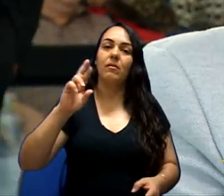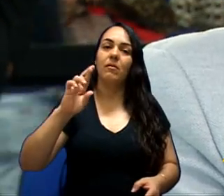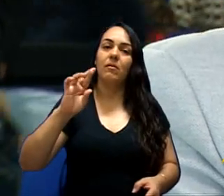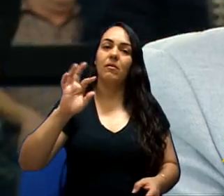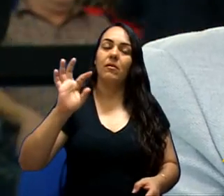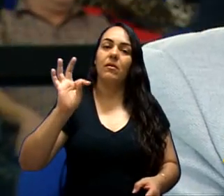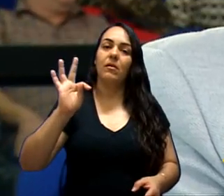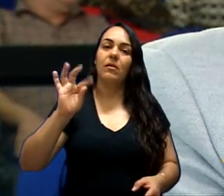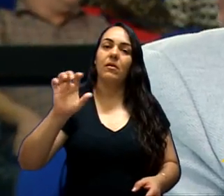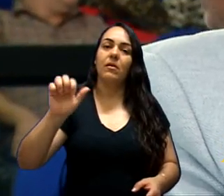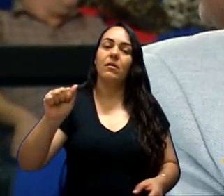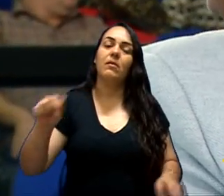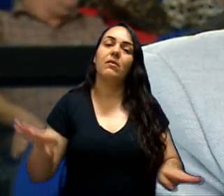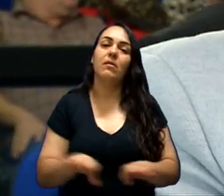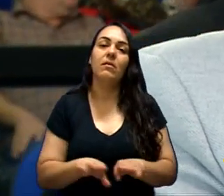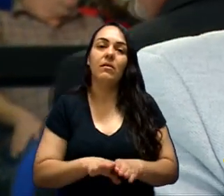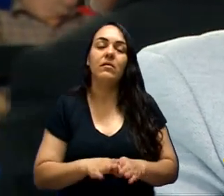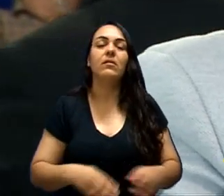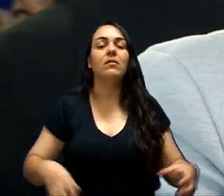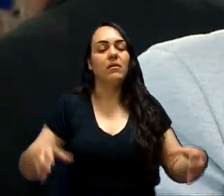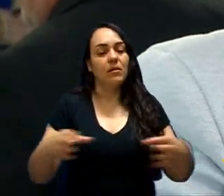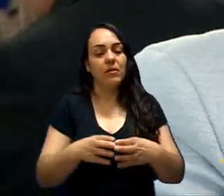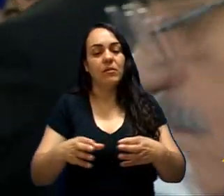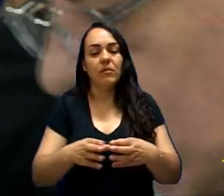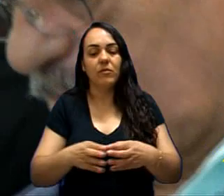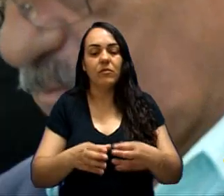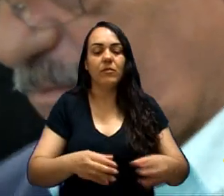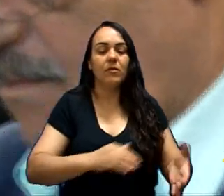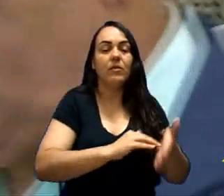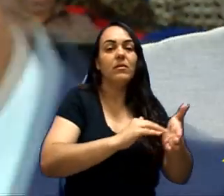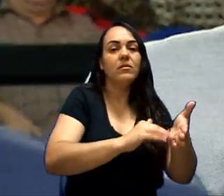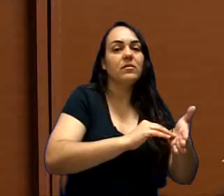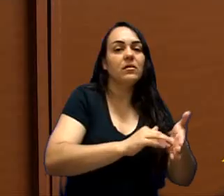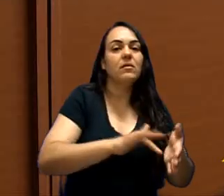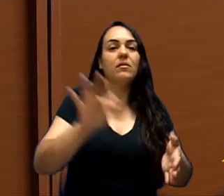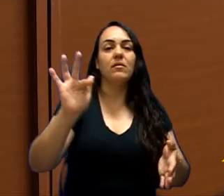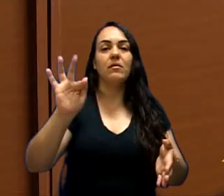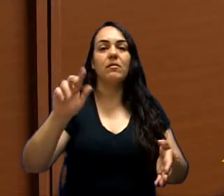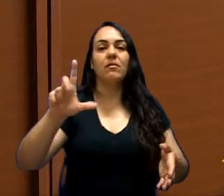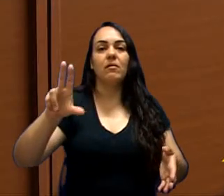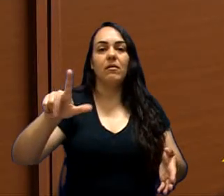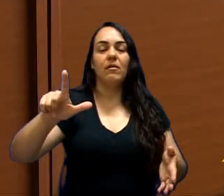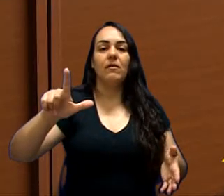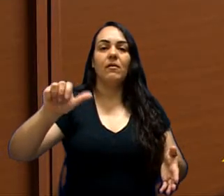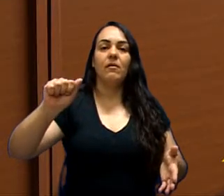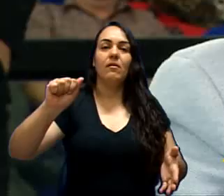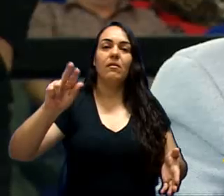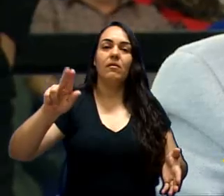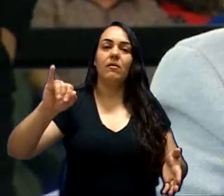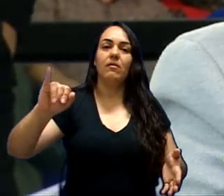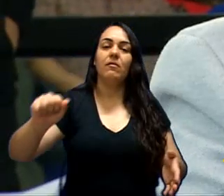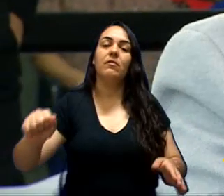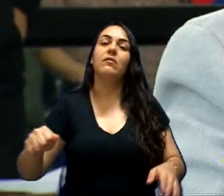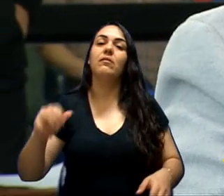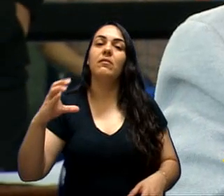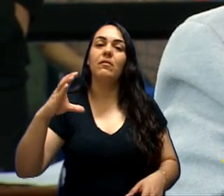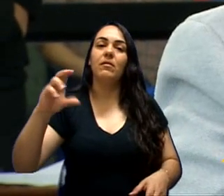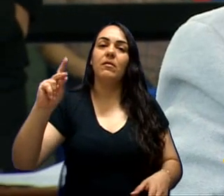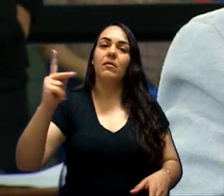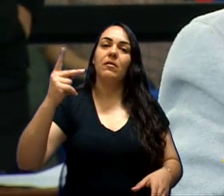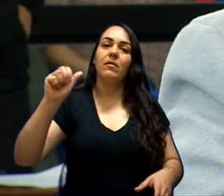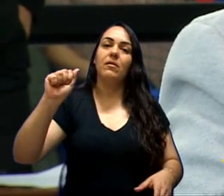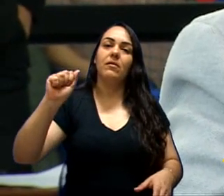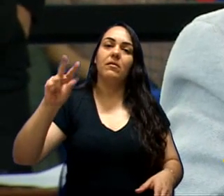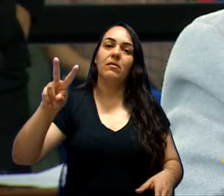combinamos que tudo isso seria através da secretaria do Flávio Chaves. No primeiro momento que eu discuti